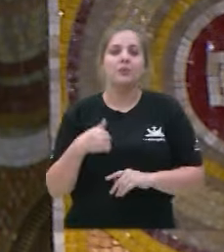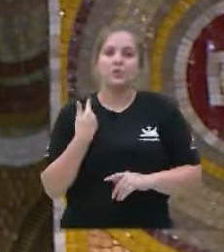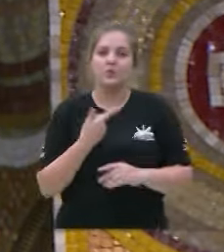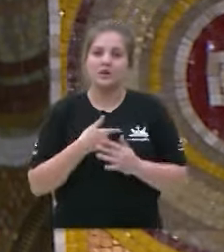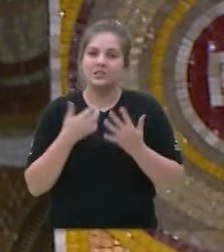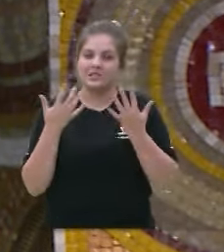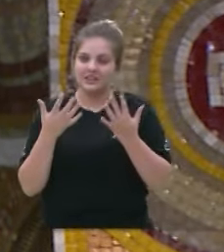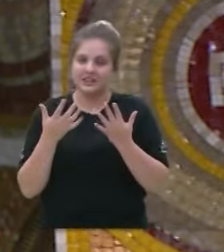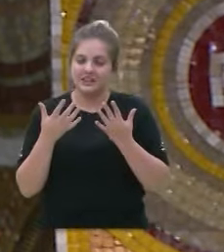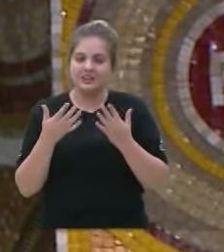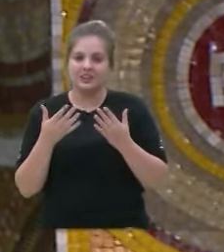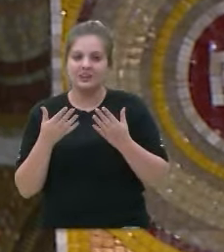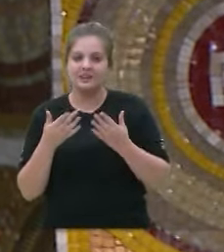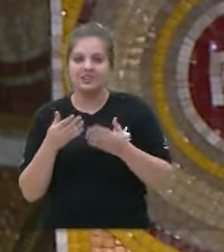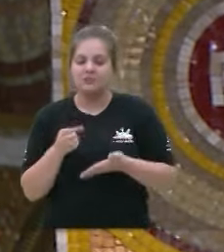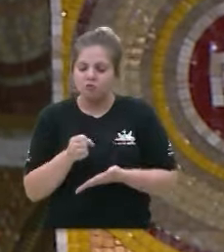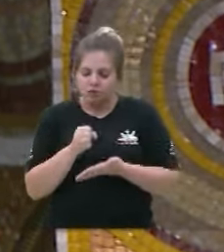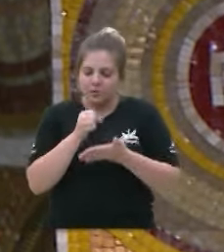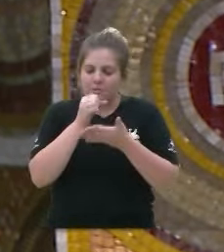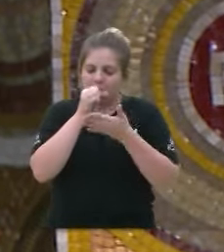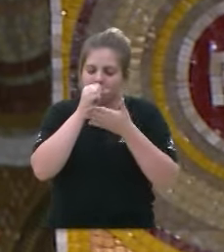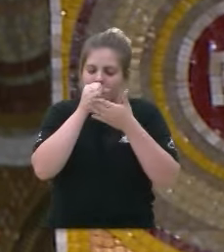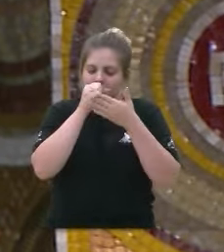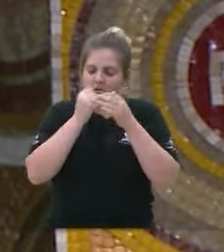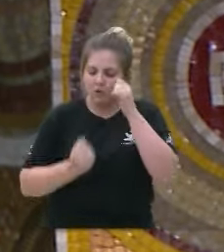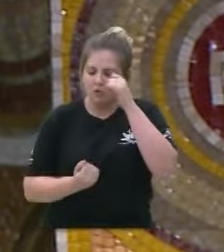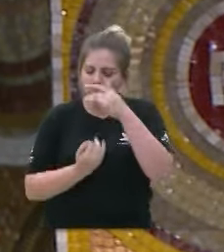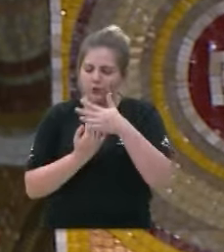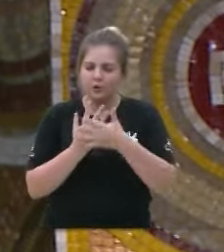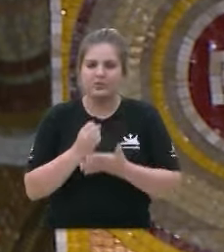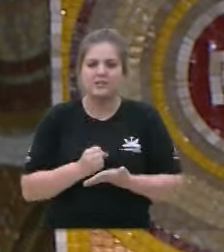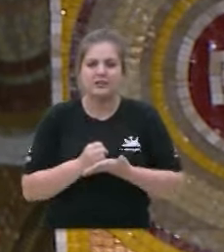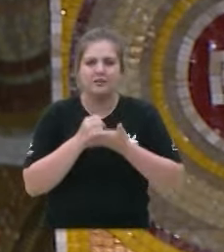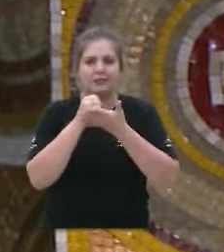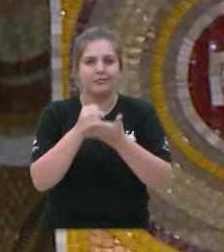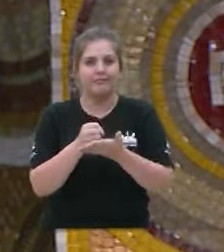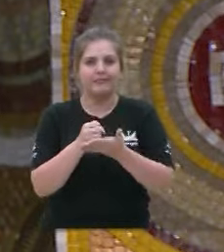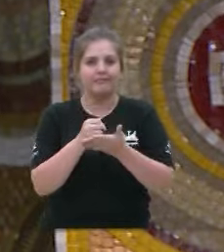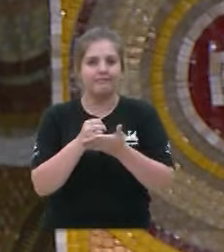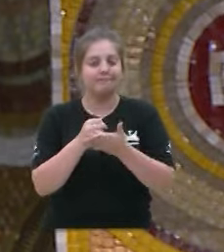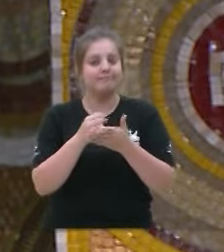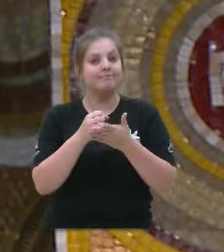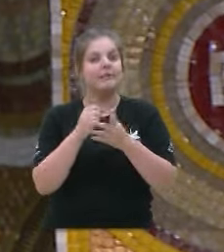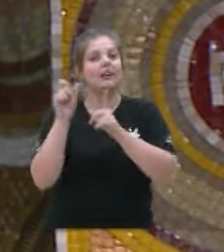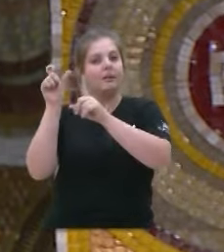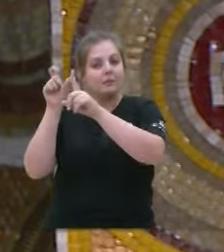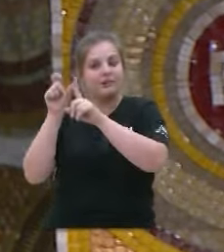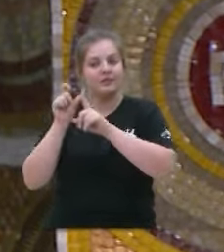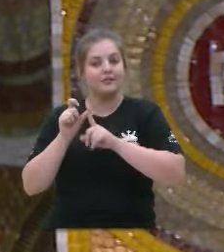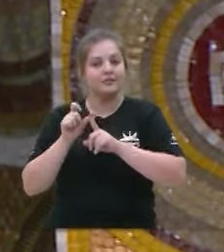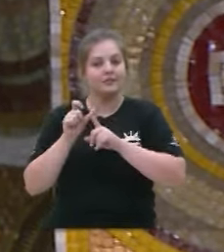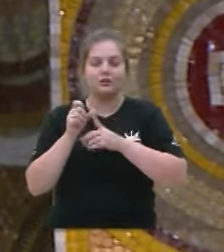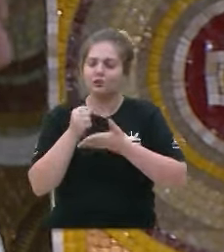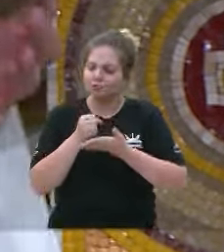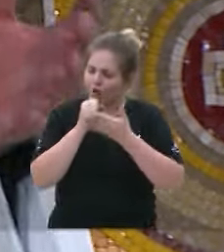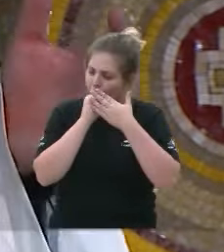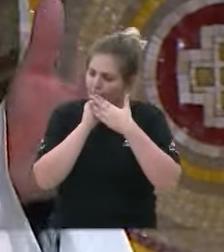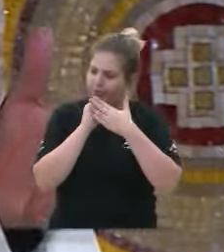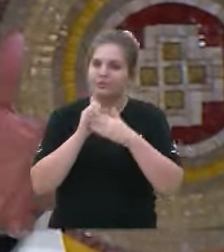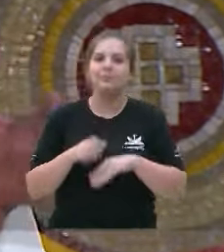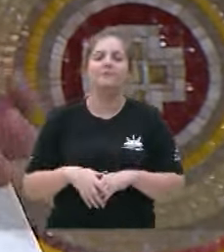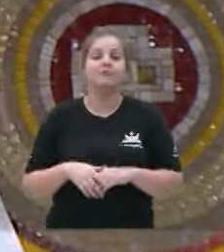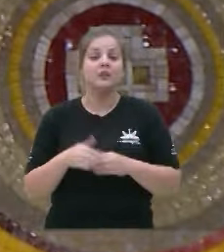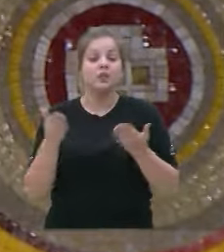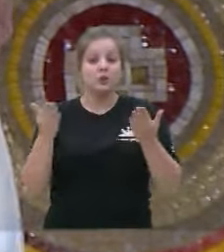beber nesta fonte salvadora que é a palavra de Deus e hoje esta fonte